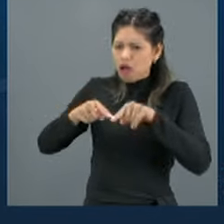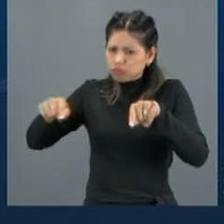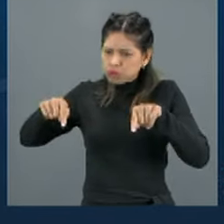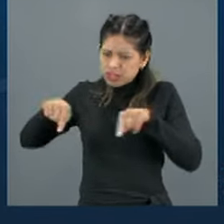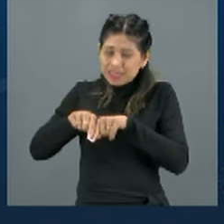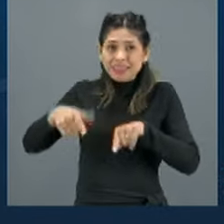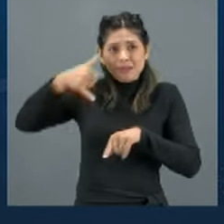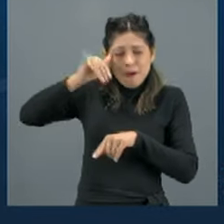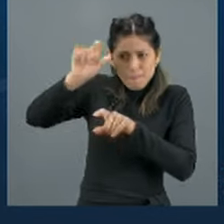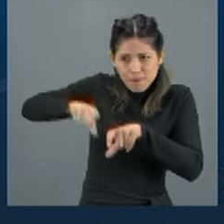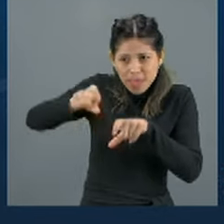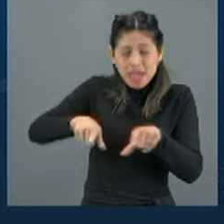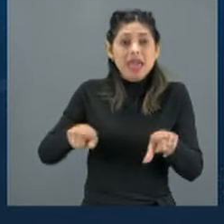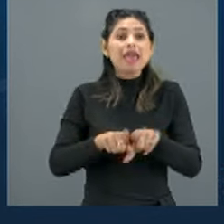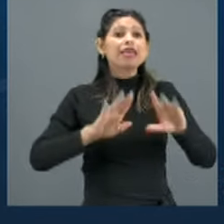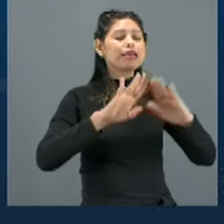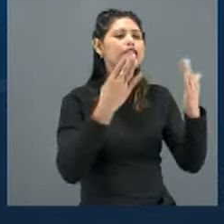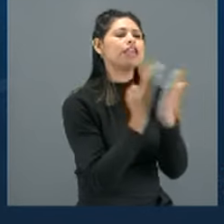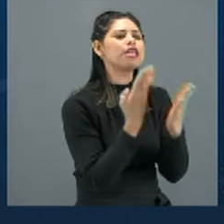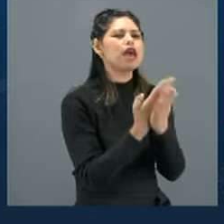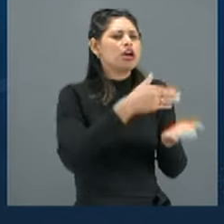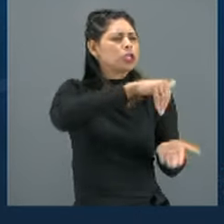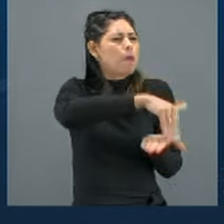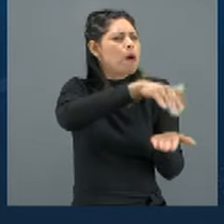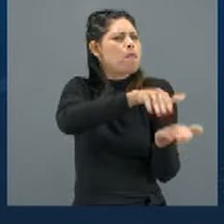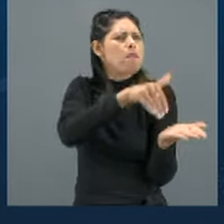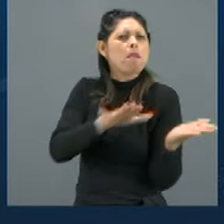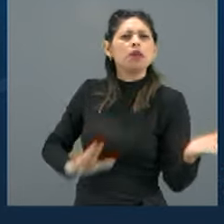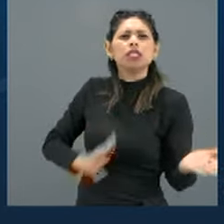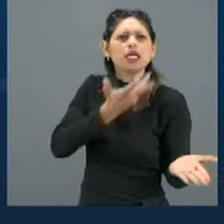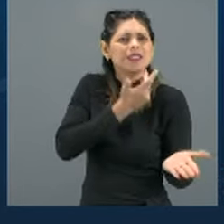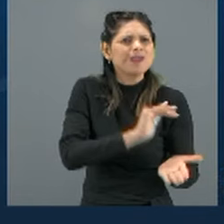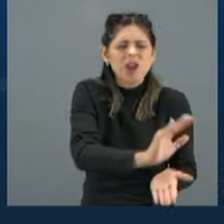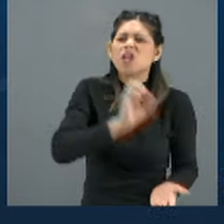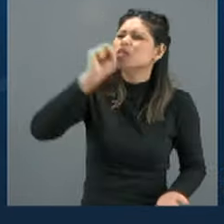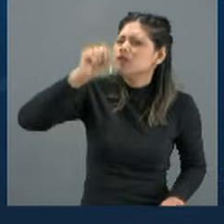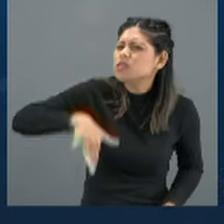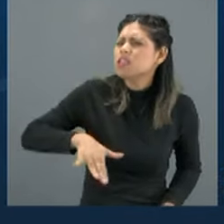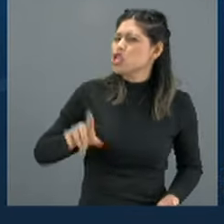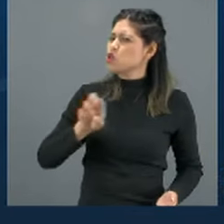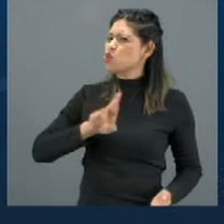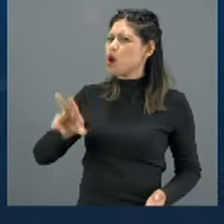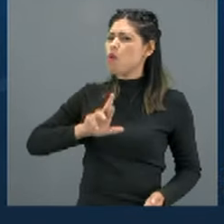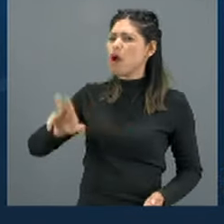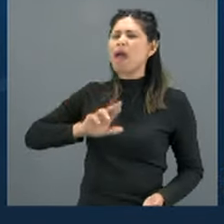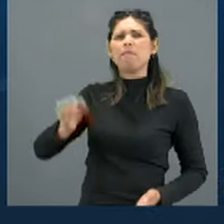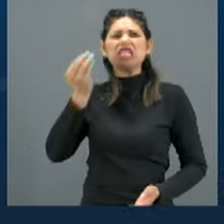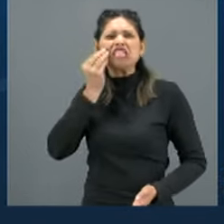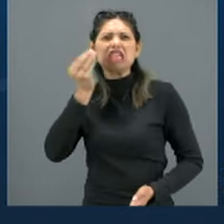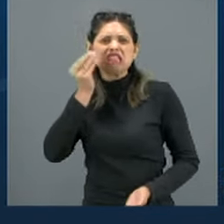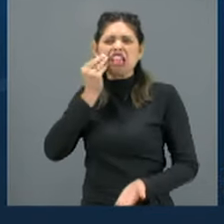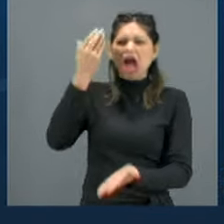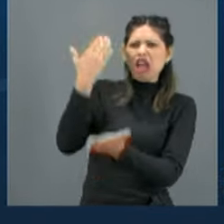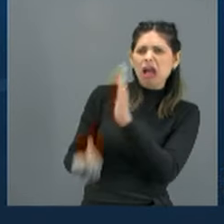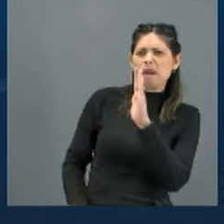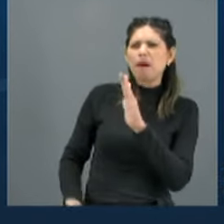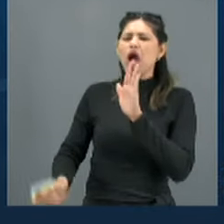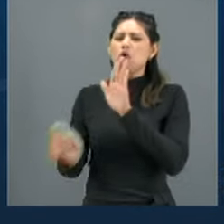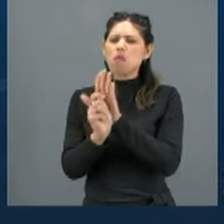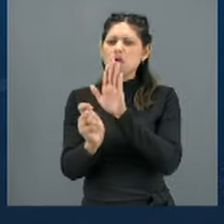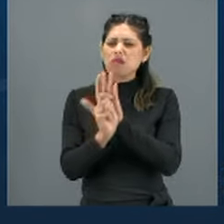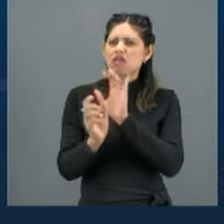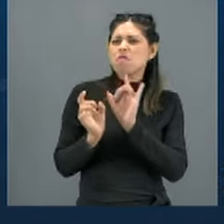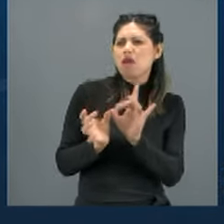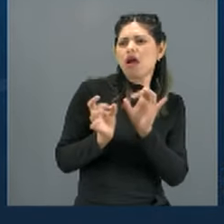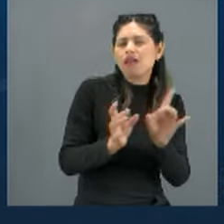sua escola. É isso mesmo, esse aparato não é para desalojar o narcotráfico ou crime organizado.